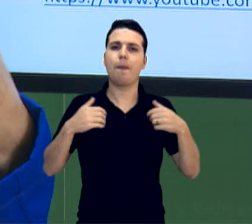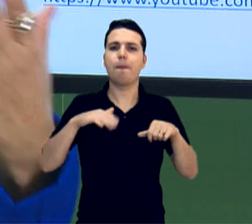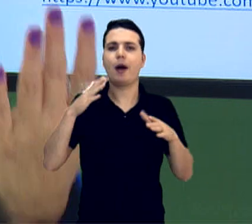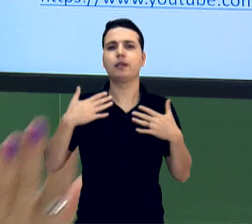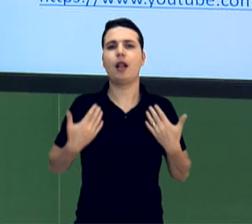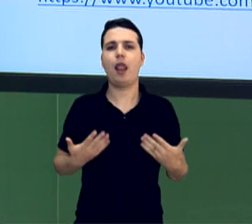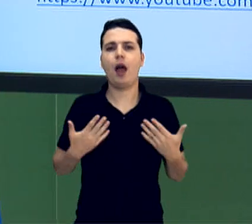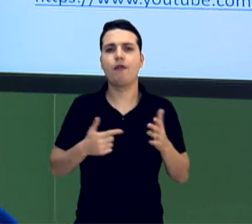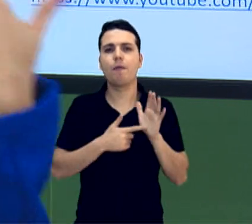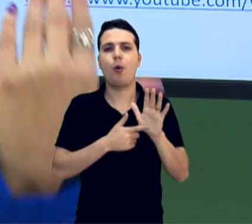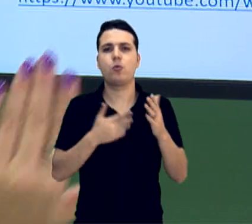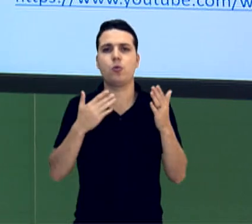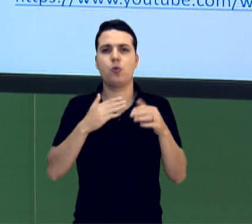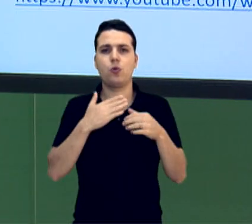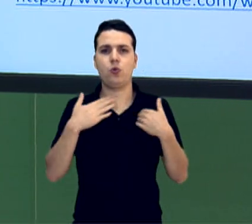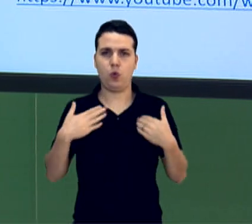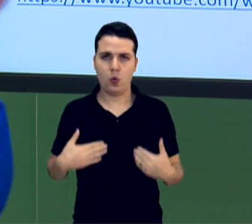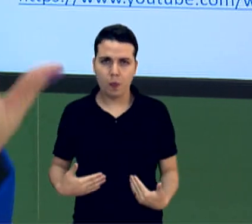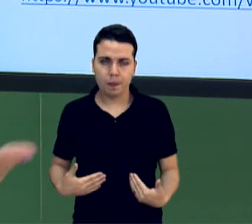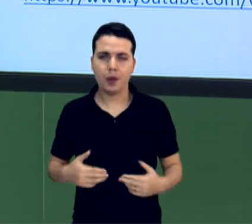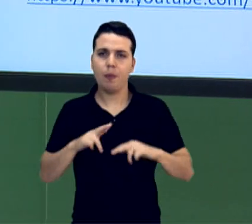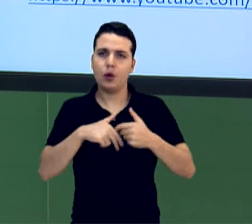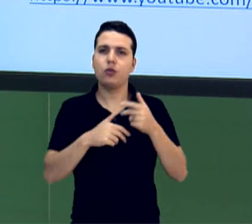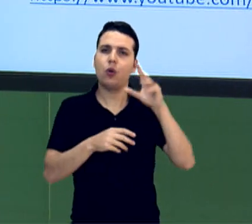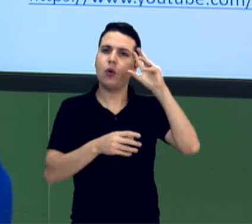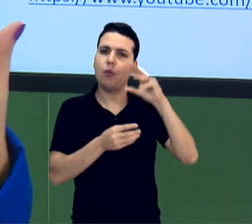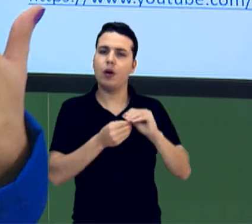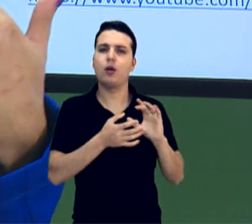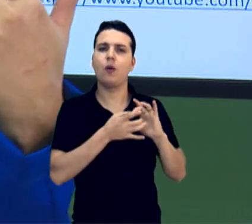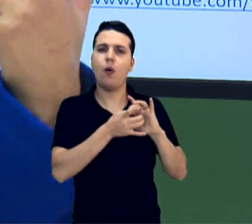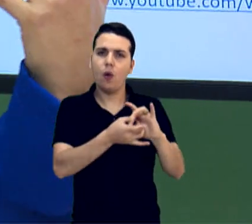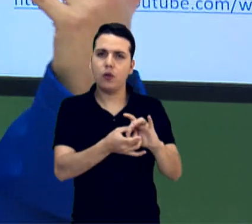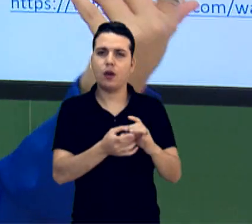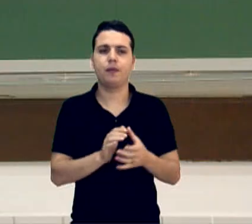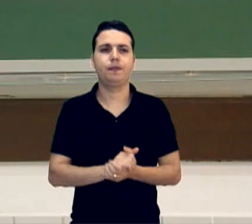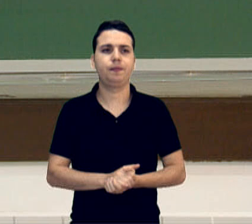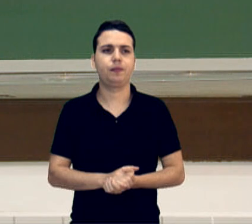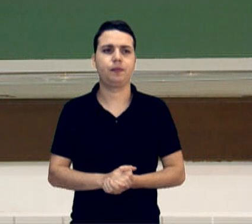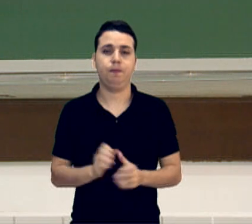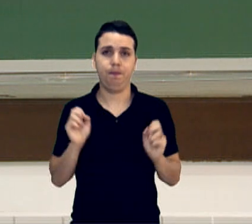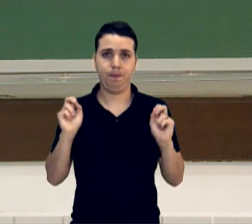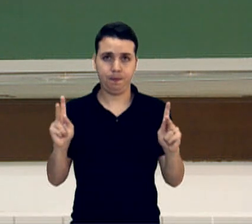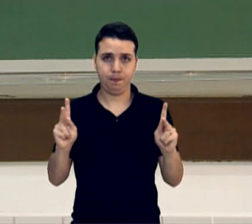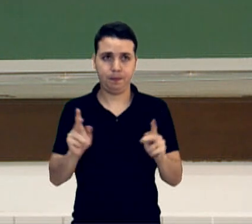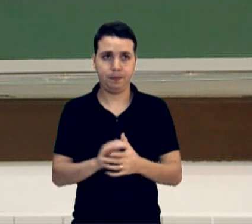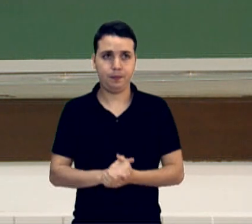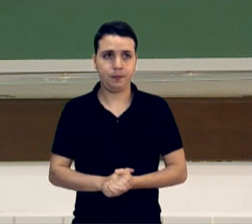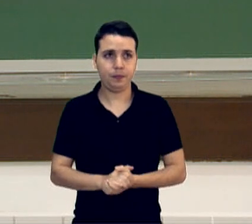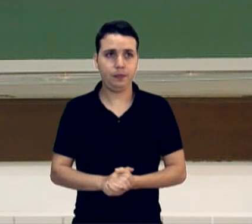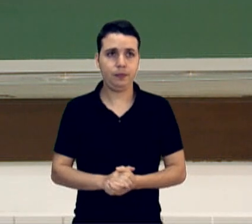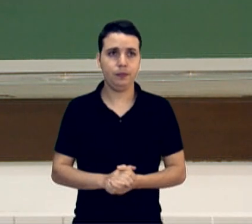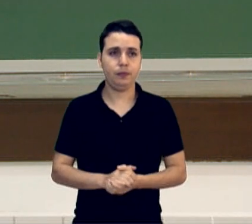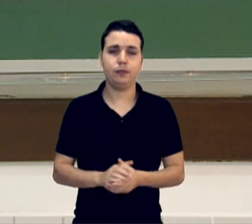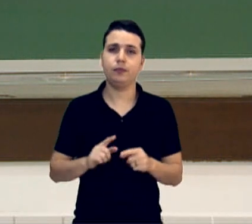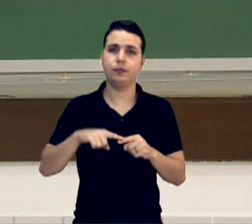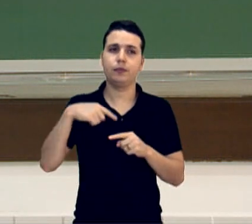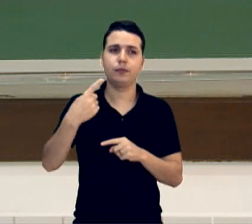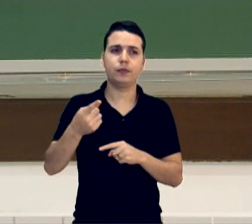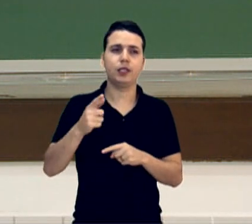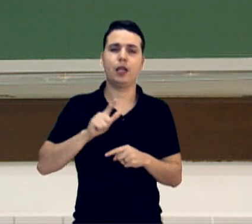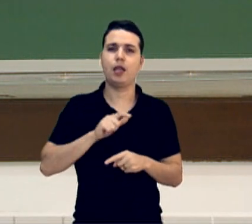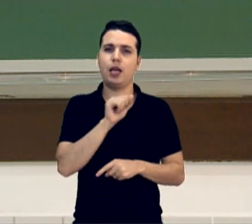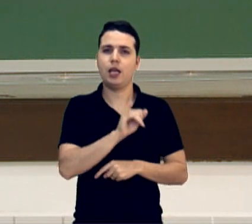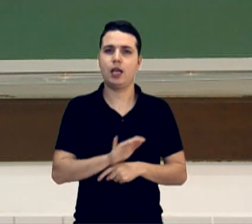a gente precisa compreender todo esse contexto, essa origem, né? Bacana? Na sequência, deixo vocês com